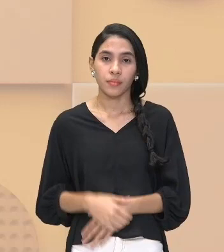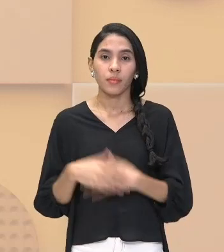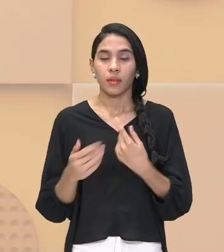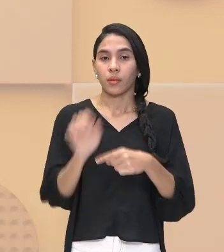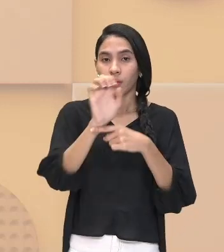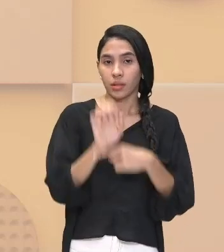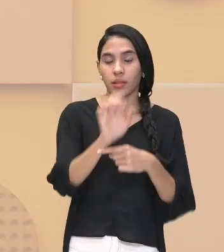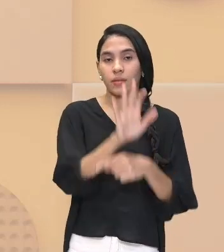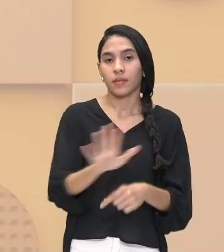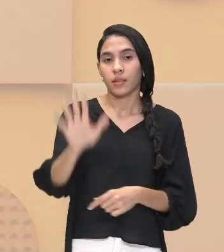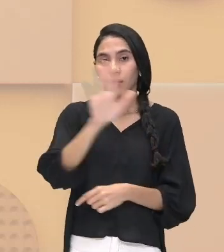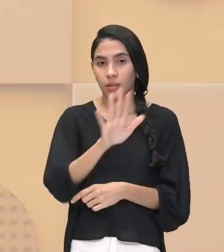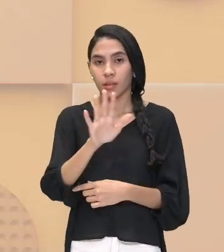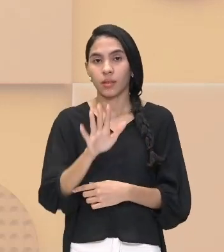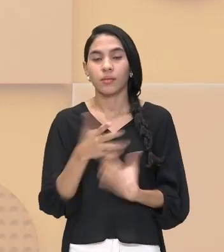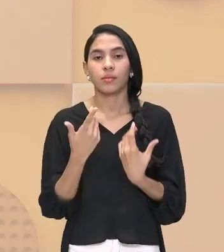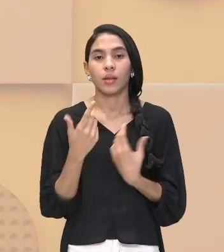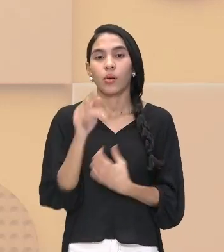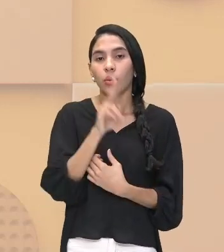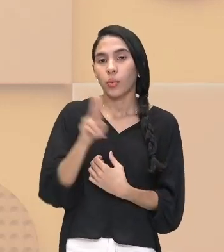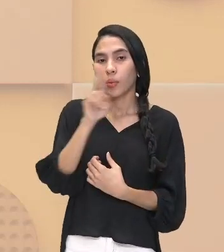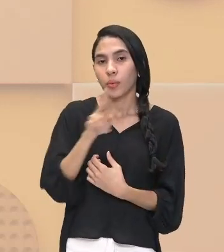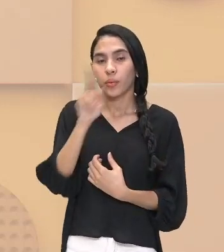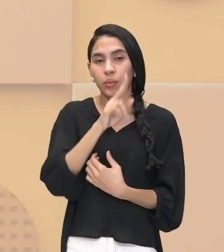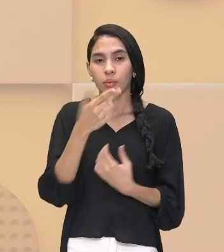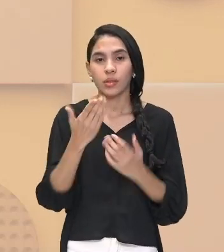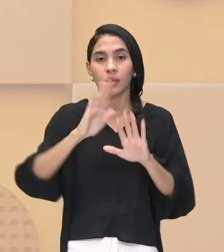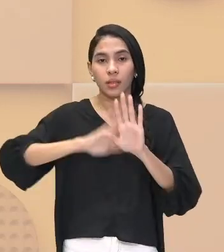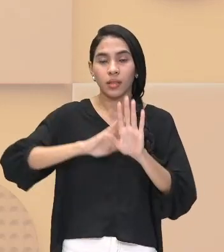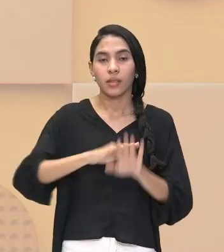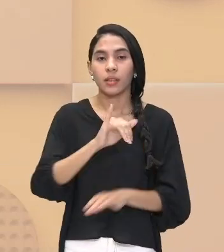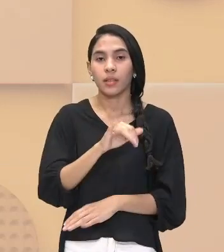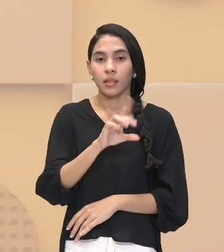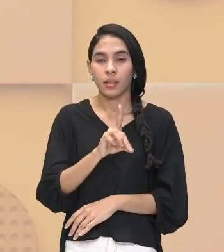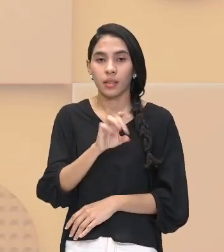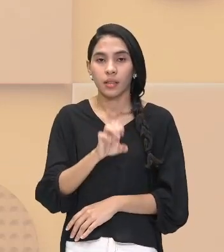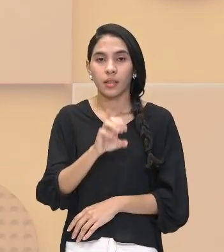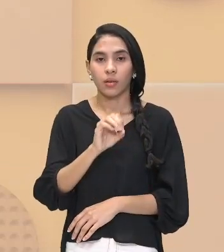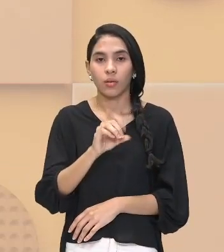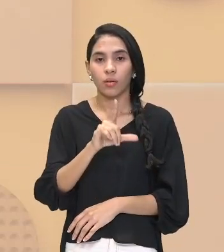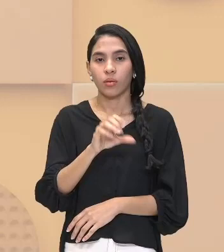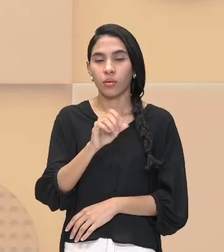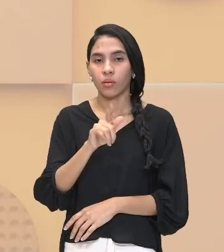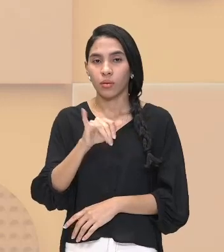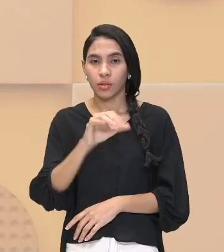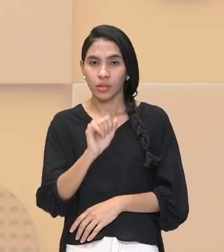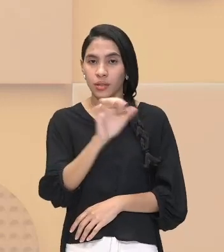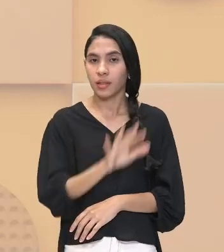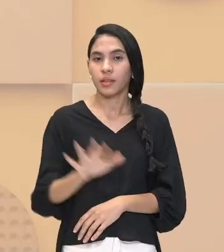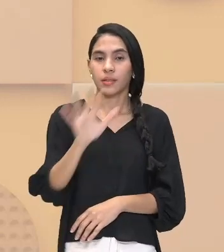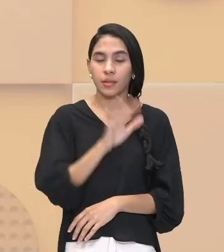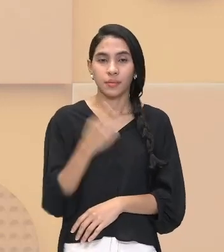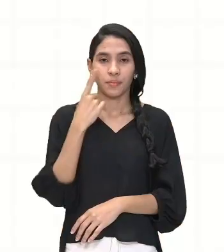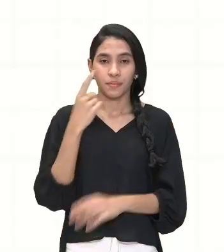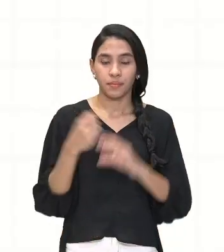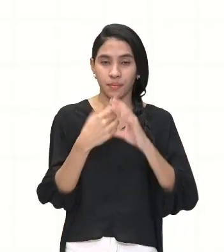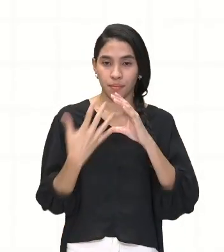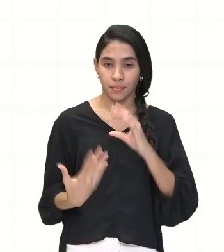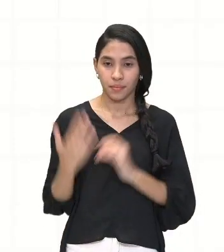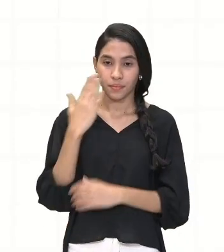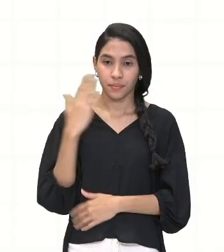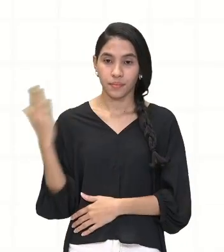Estado Nacional, ele utiliza essa ideologia do nacionalismo. Vamos observar as características